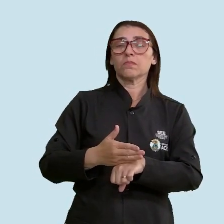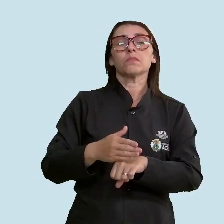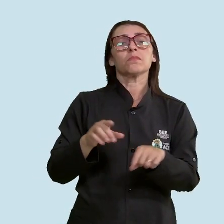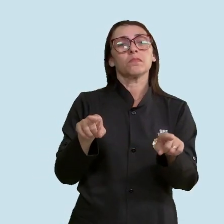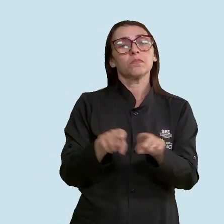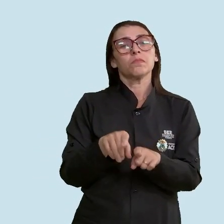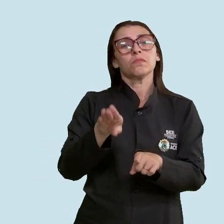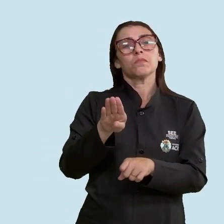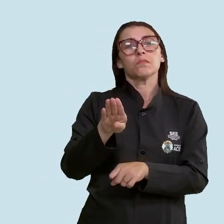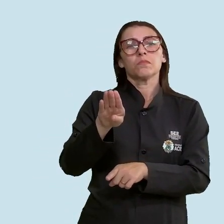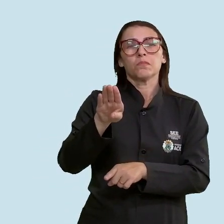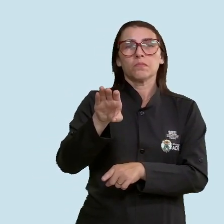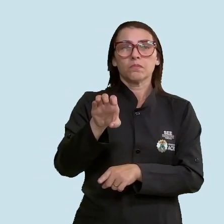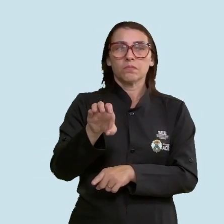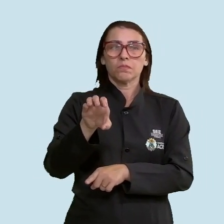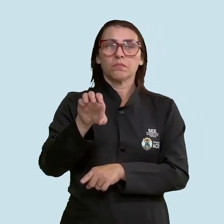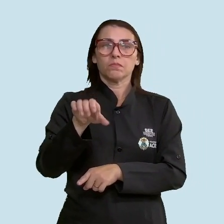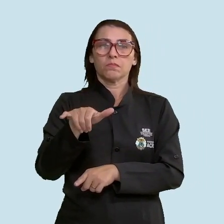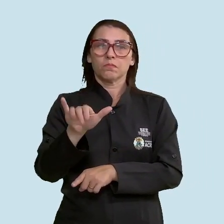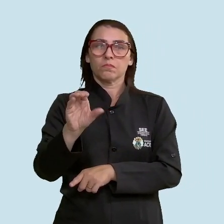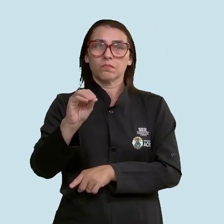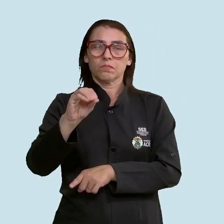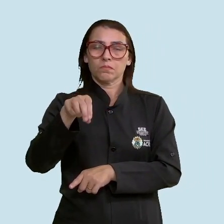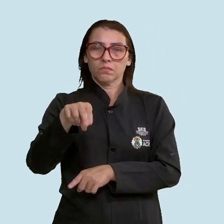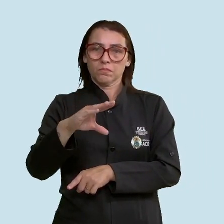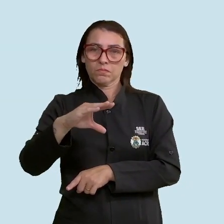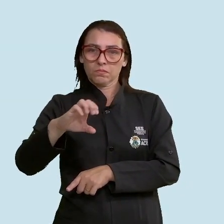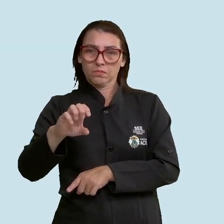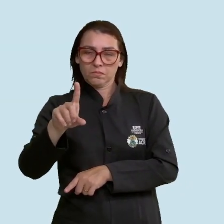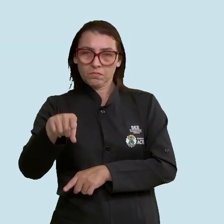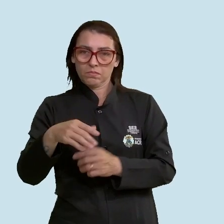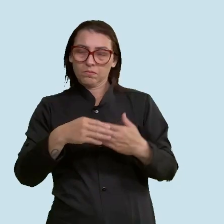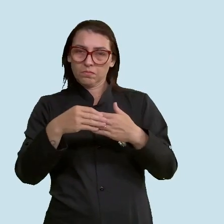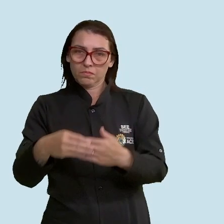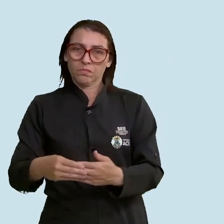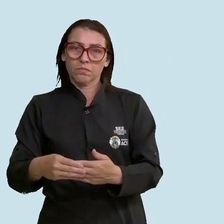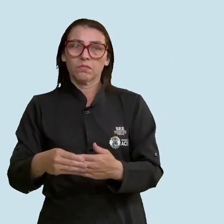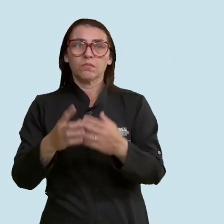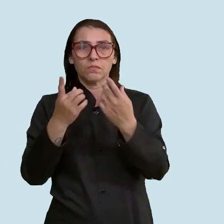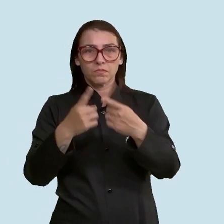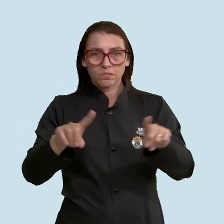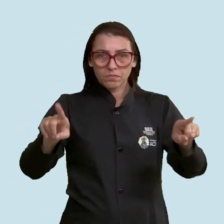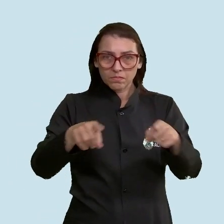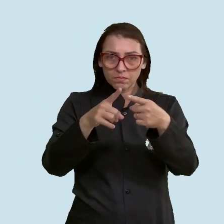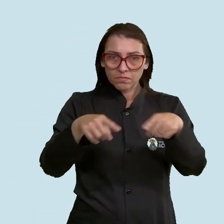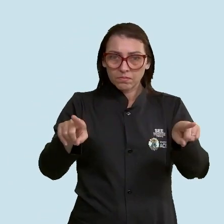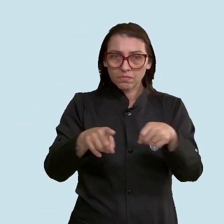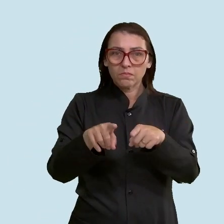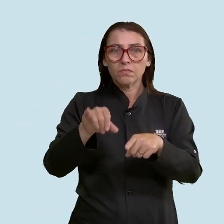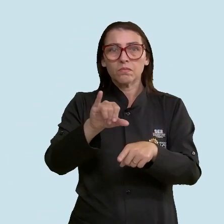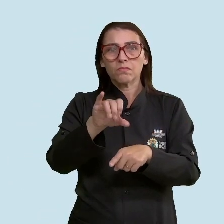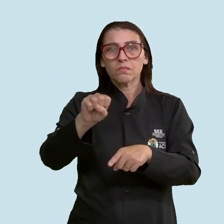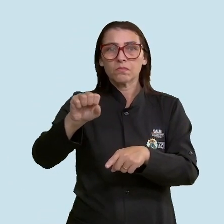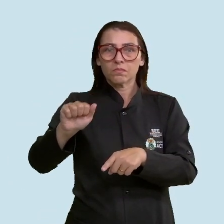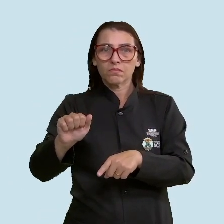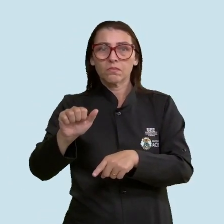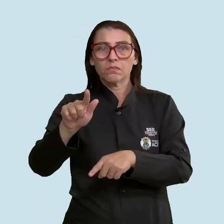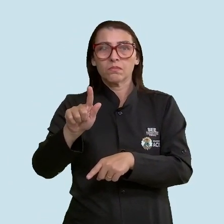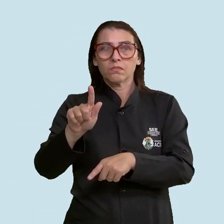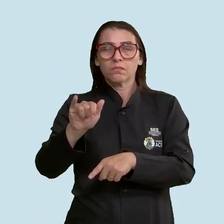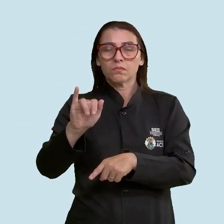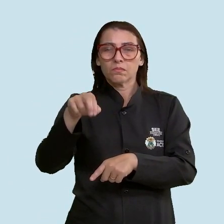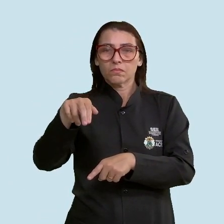Beyoncé, eu vou trazer também um trechinho da música da Isa, Ginga,